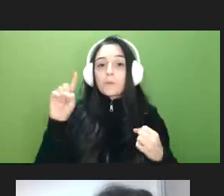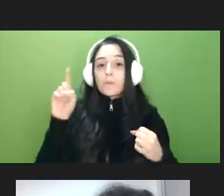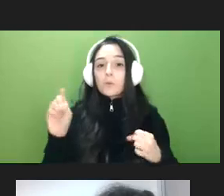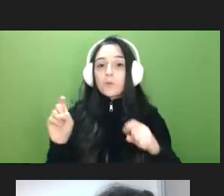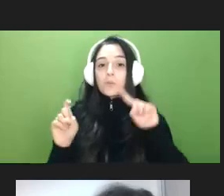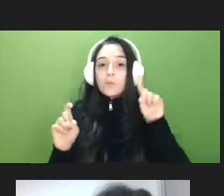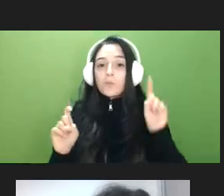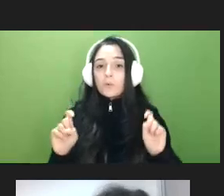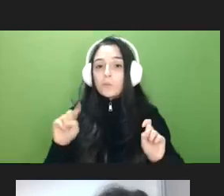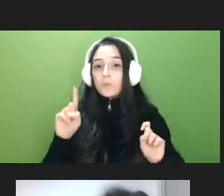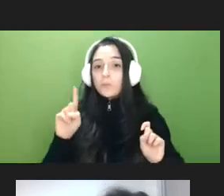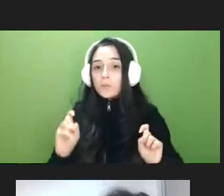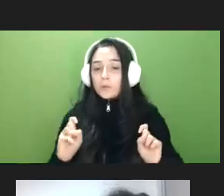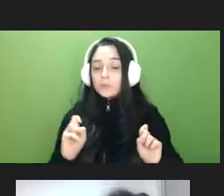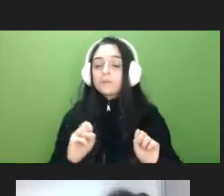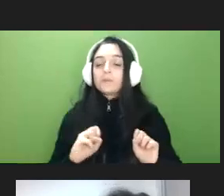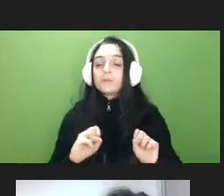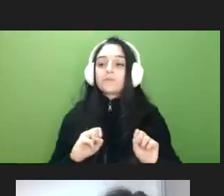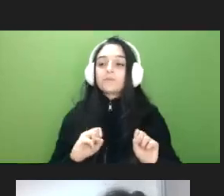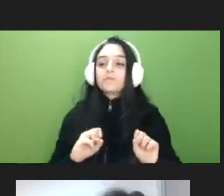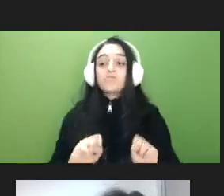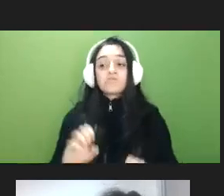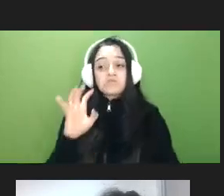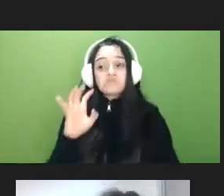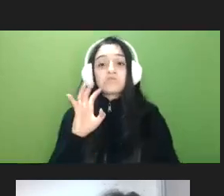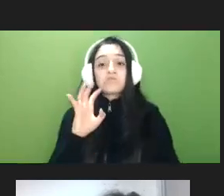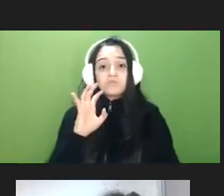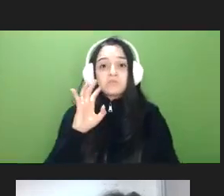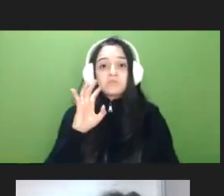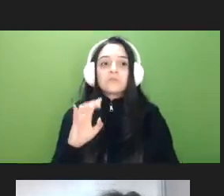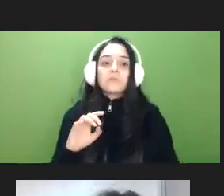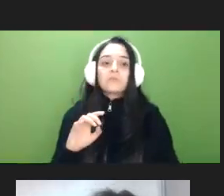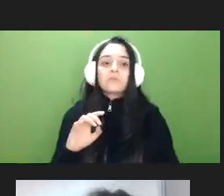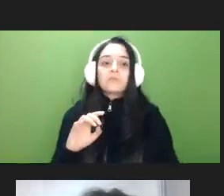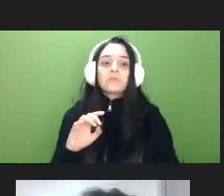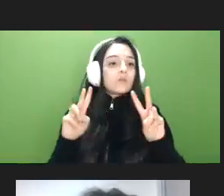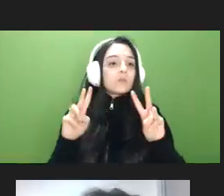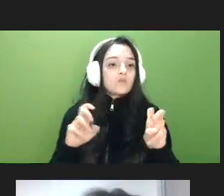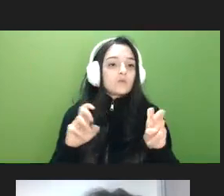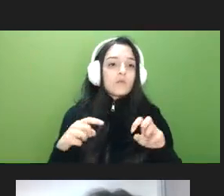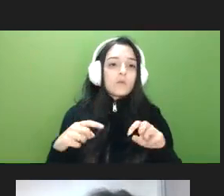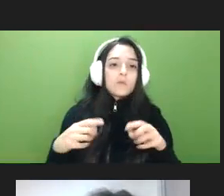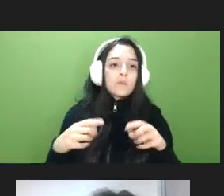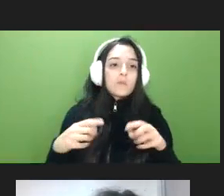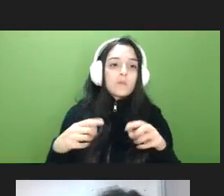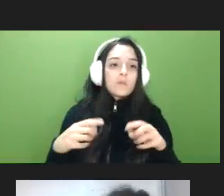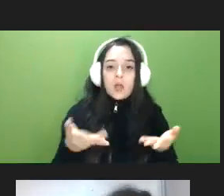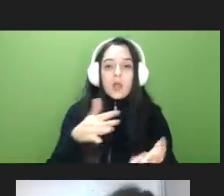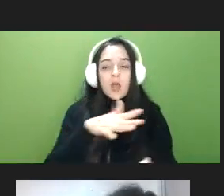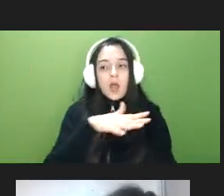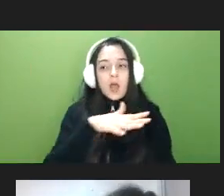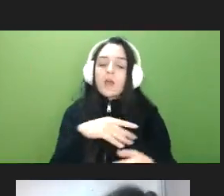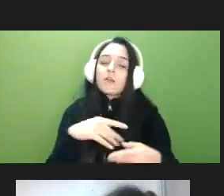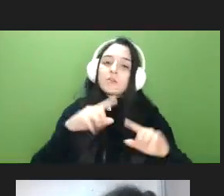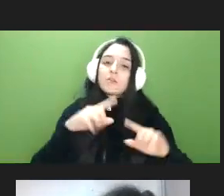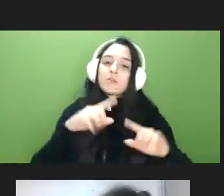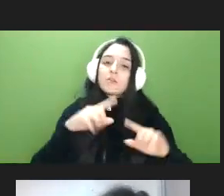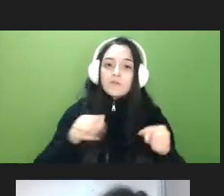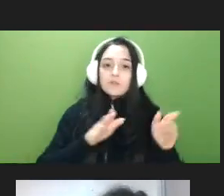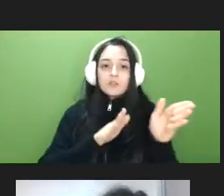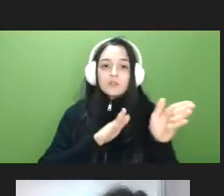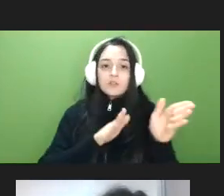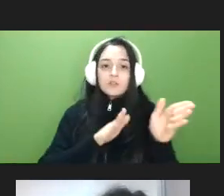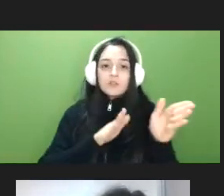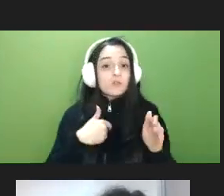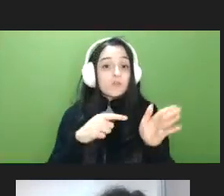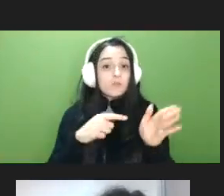Eu levei a questão dos desafios em acessibilidade como um projeto de TCC, e foi por meio desse projeto